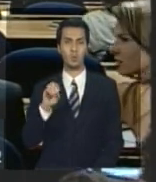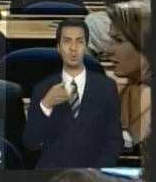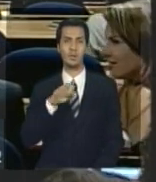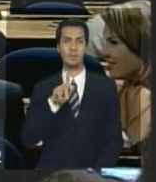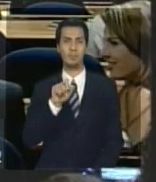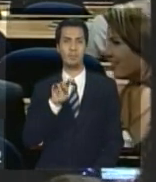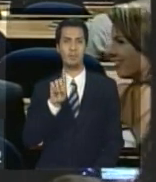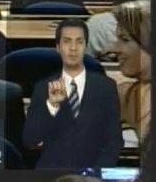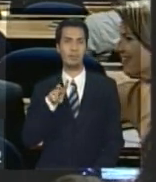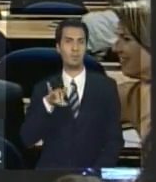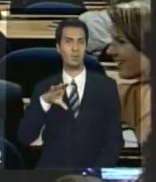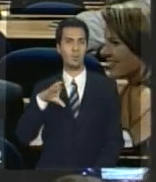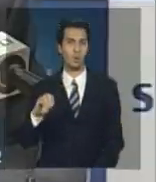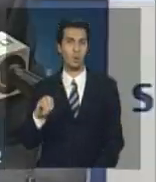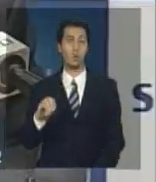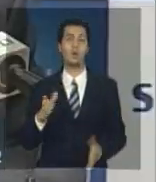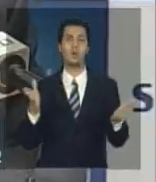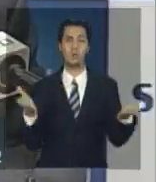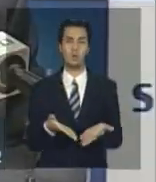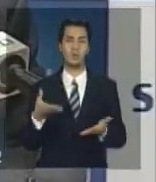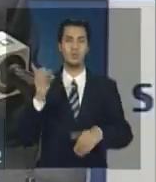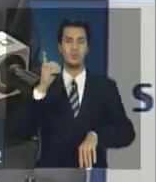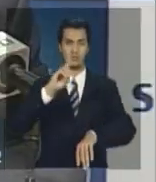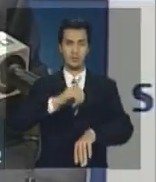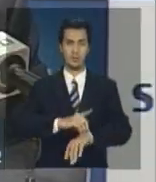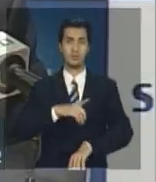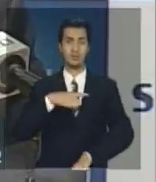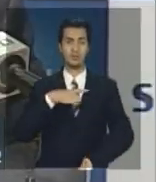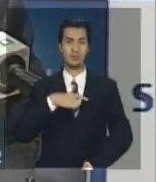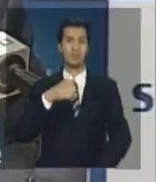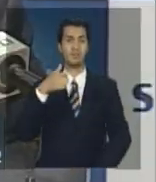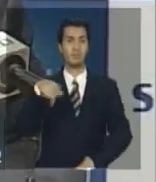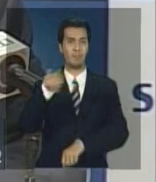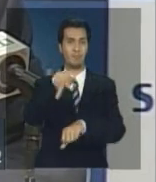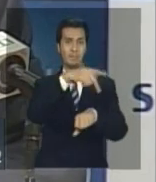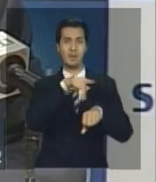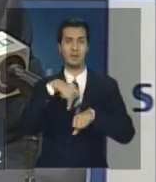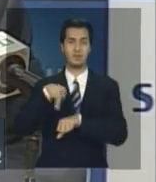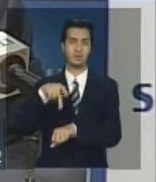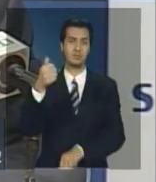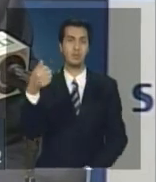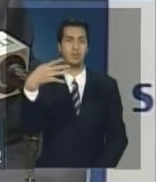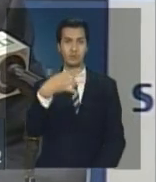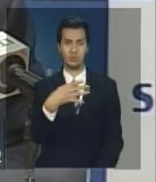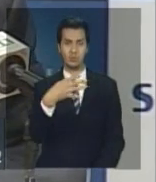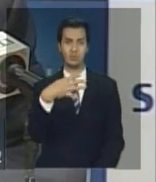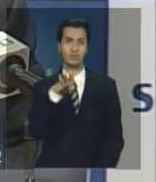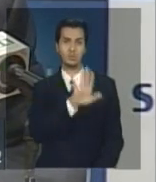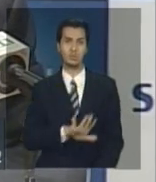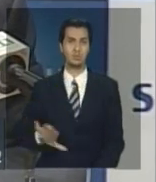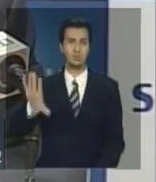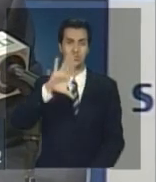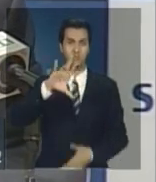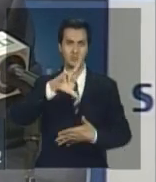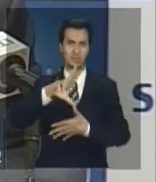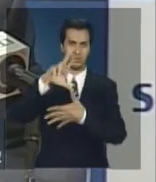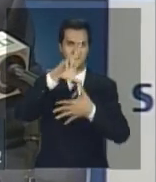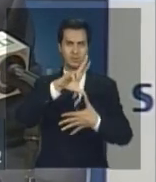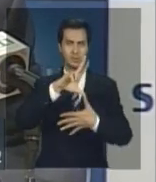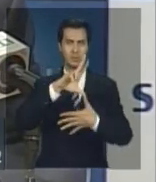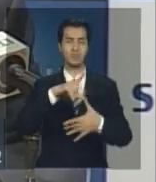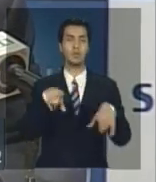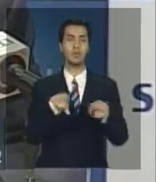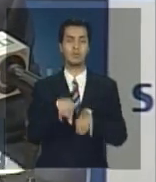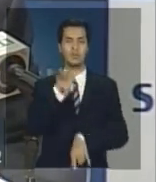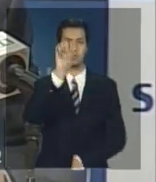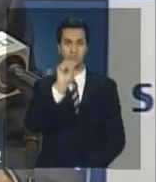endêmico-epidêmico. Ela, neste momento, está atingindo pelo menos 14 países na região das Américas. Na América